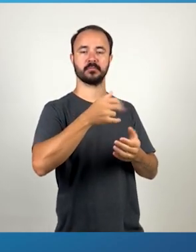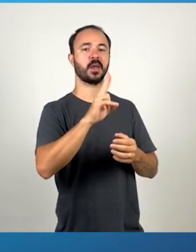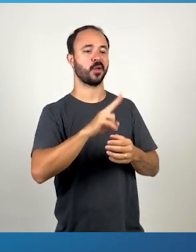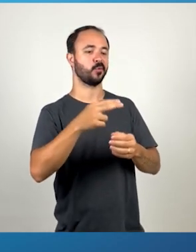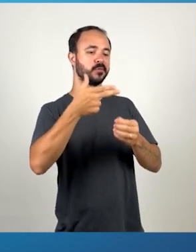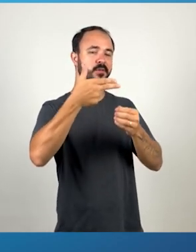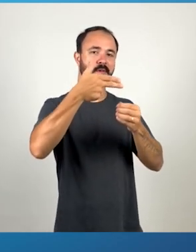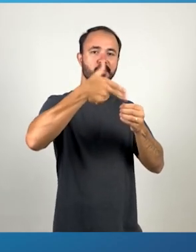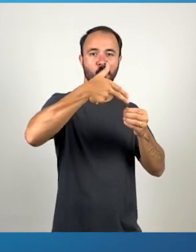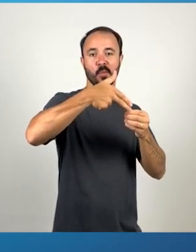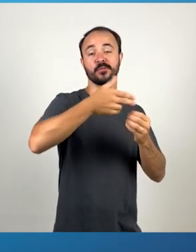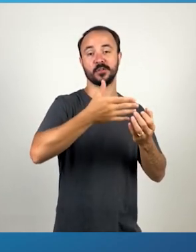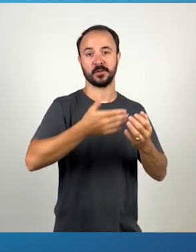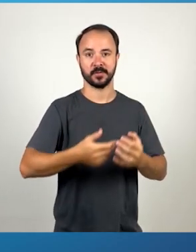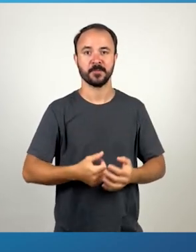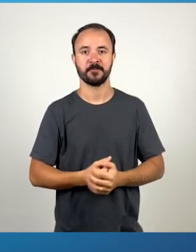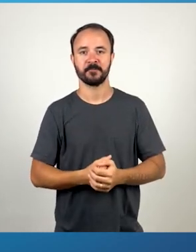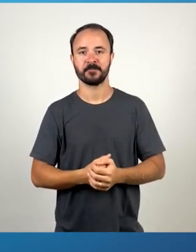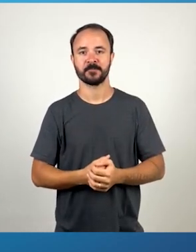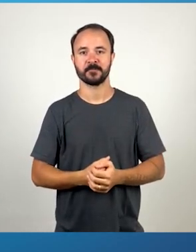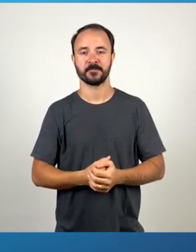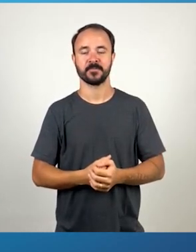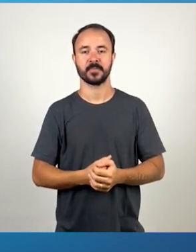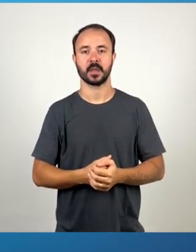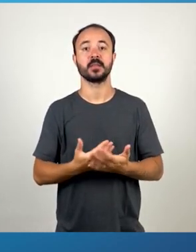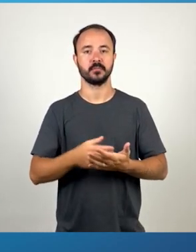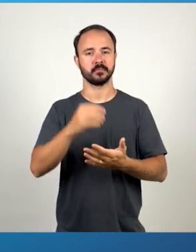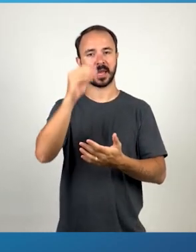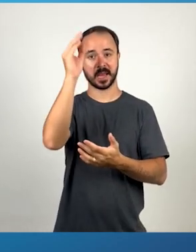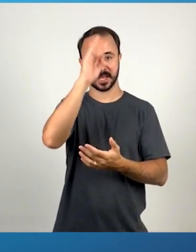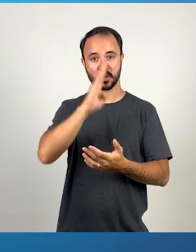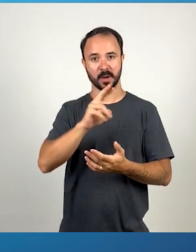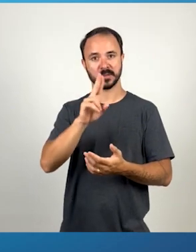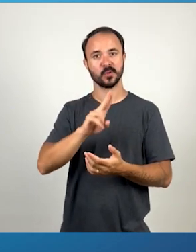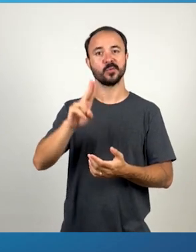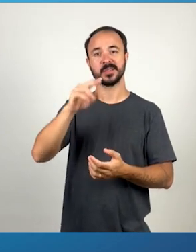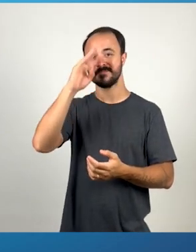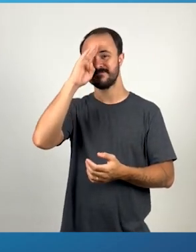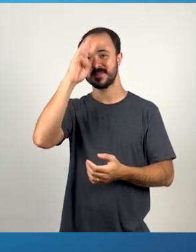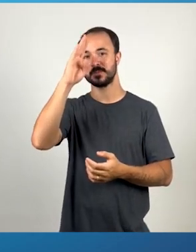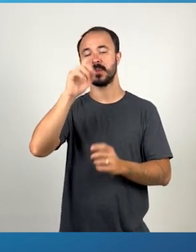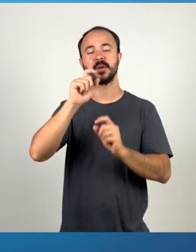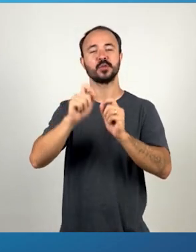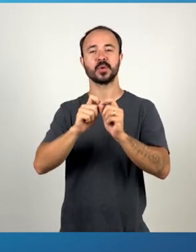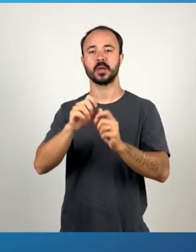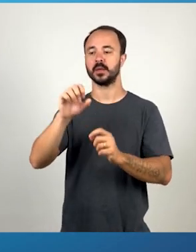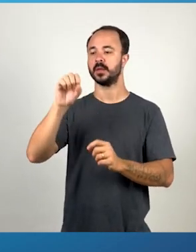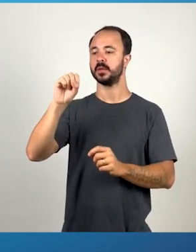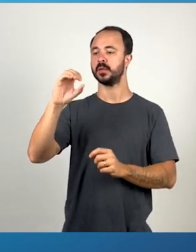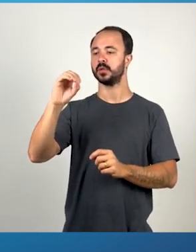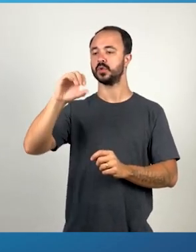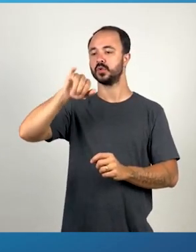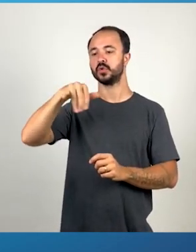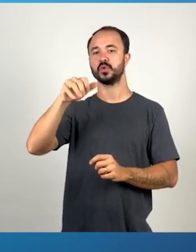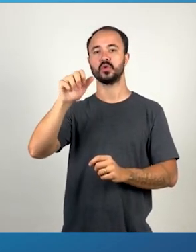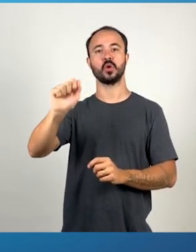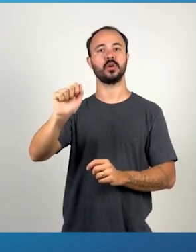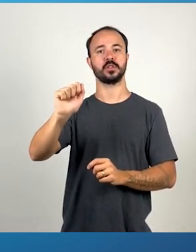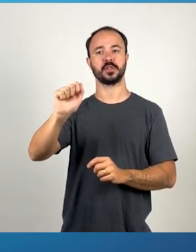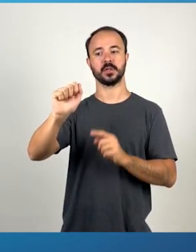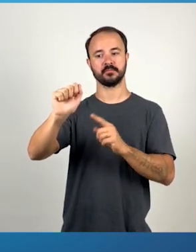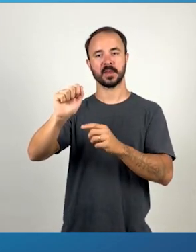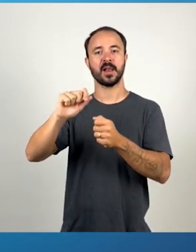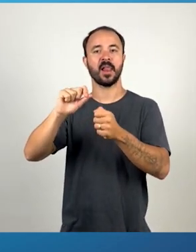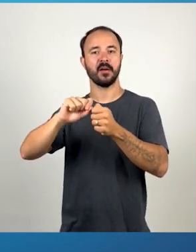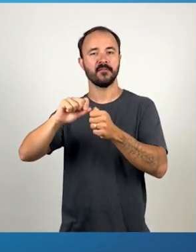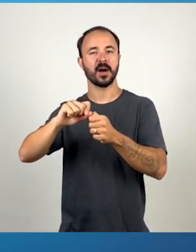ele é produzido sobretudo do óleo de soja. O biogás é um outro tipo de biocombustível, que é constituído por uma